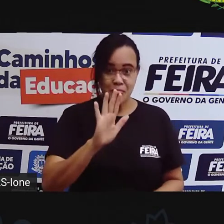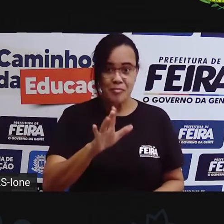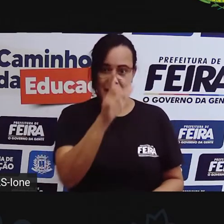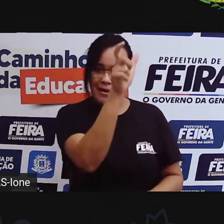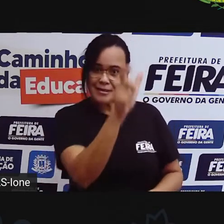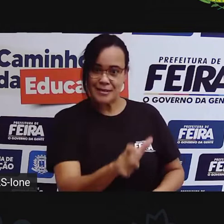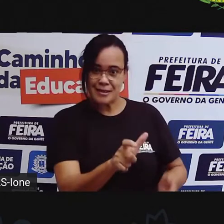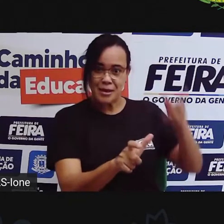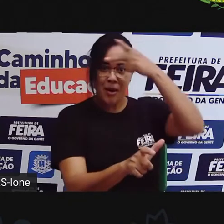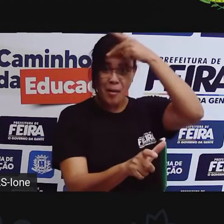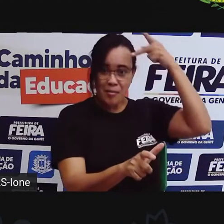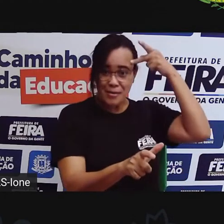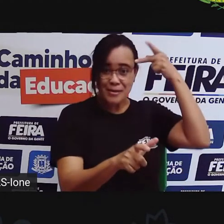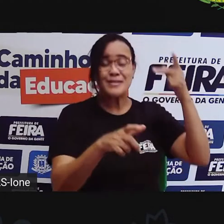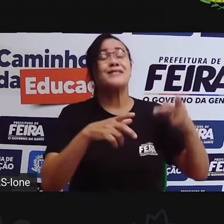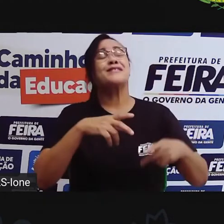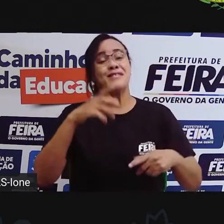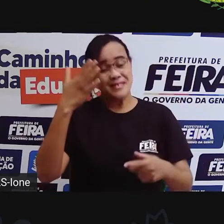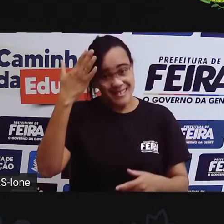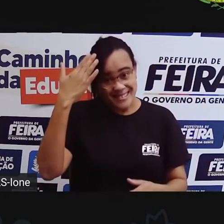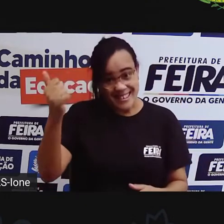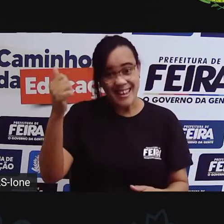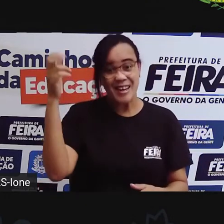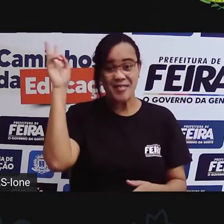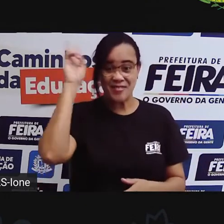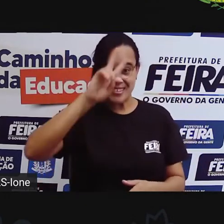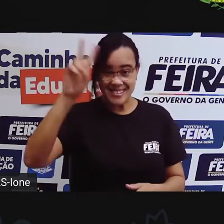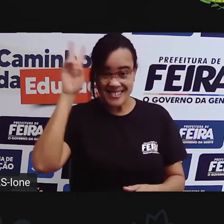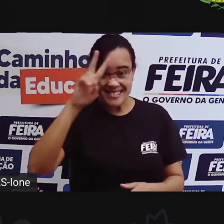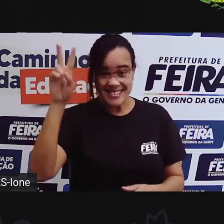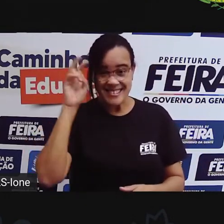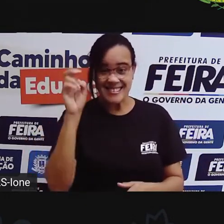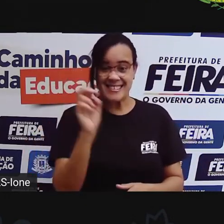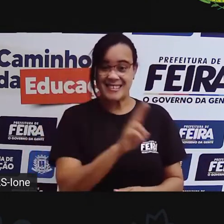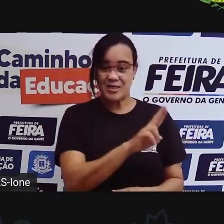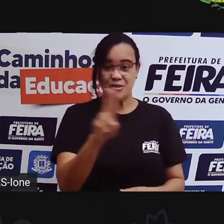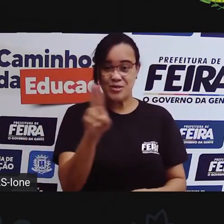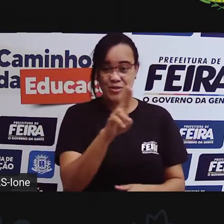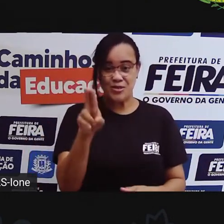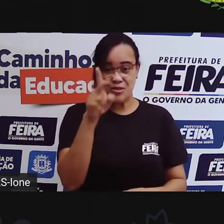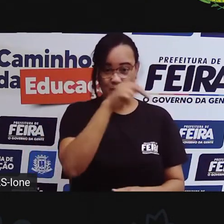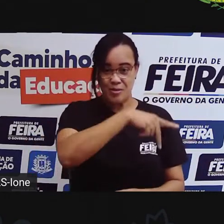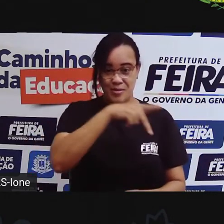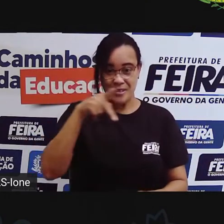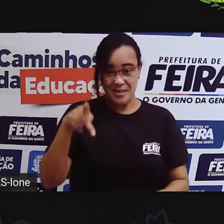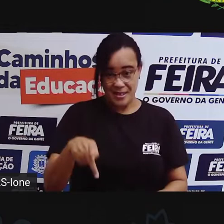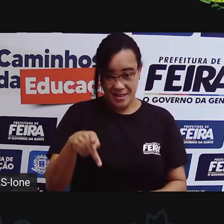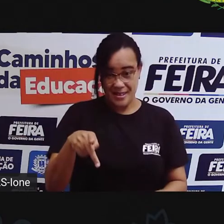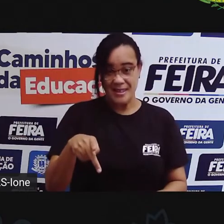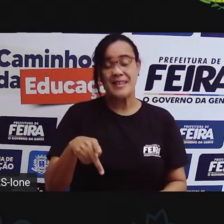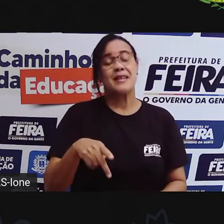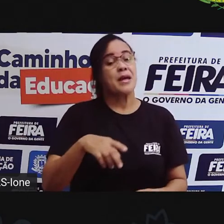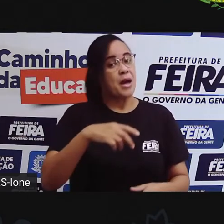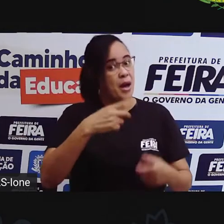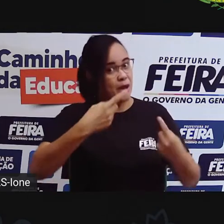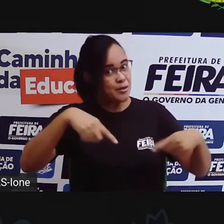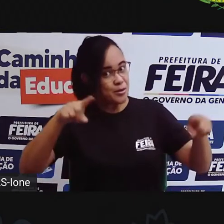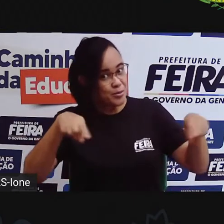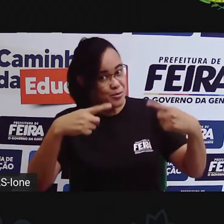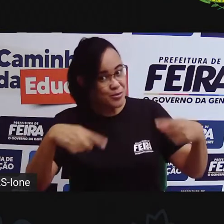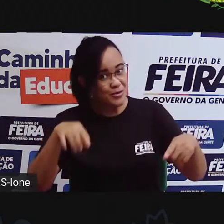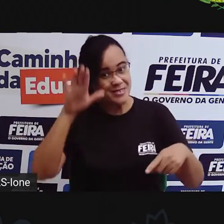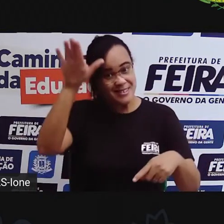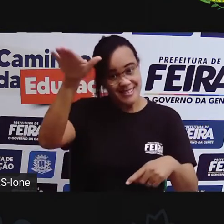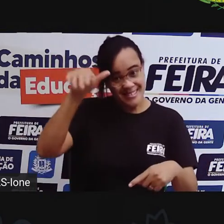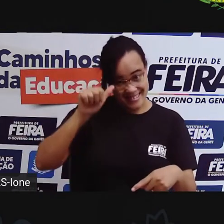quem sabe. Quem lembra? Quem lembra o nome da nossa pró de música? Vamos chamá-la?